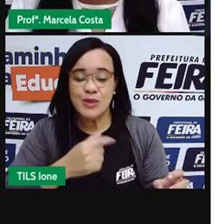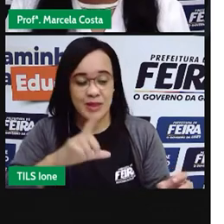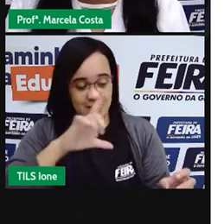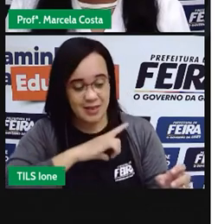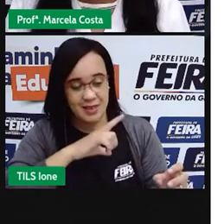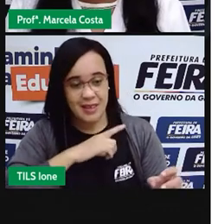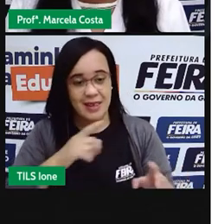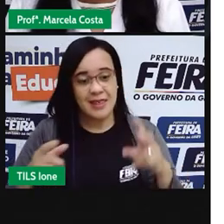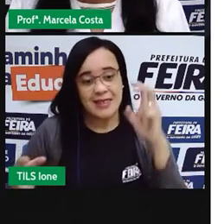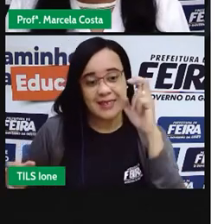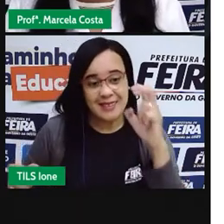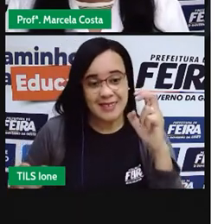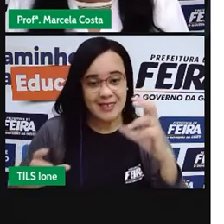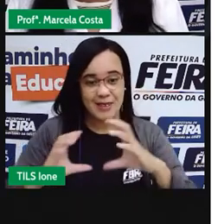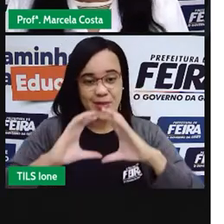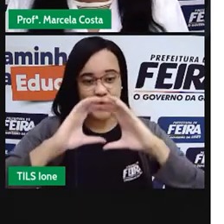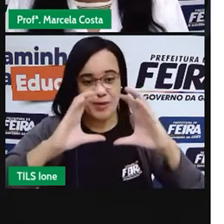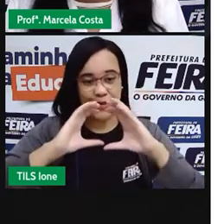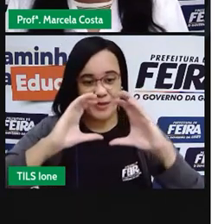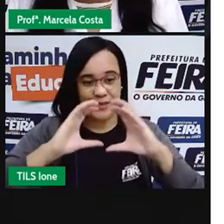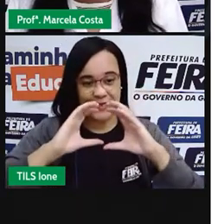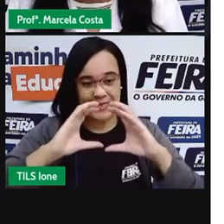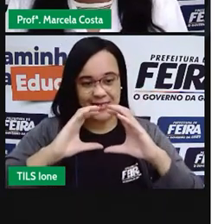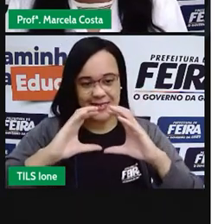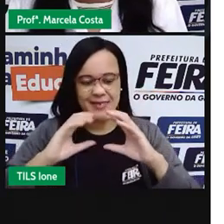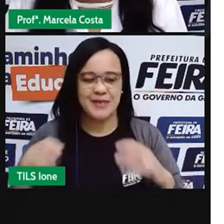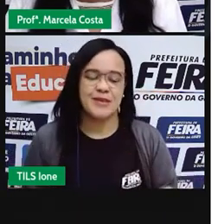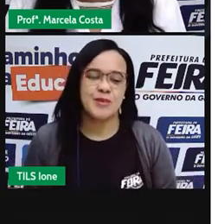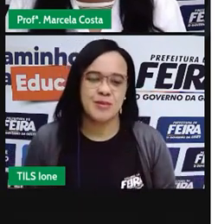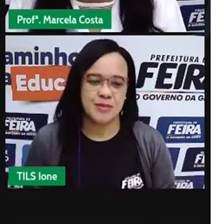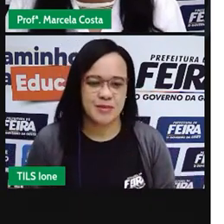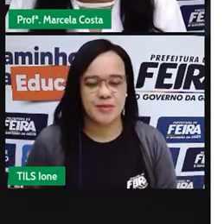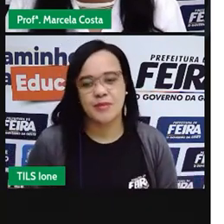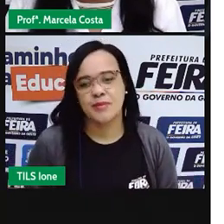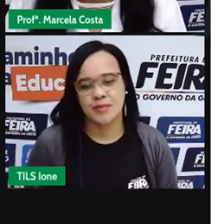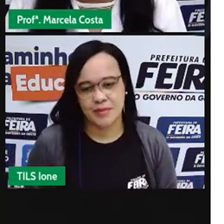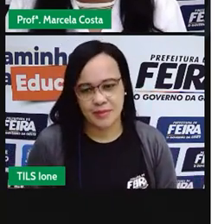tem cinco bolas.